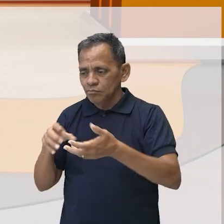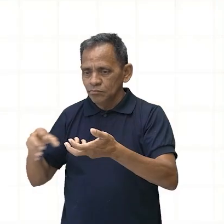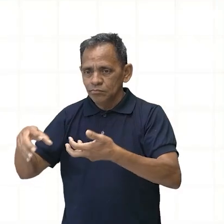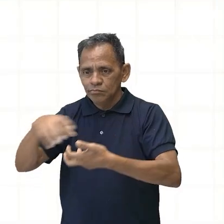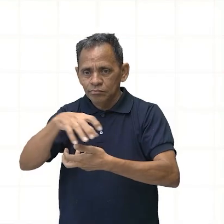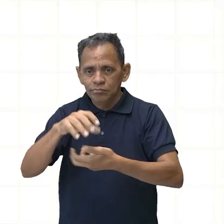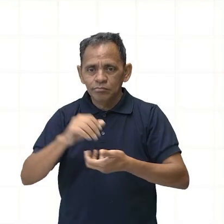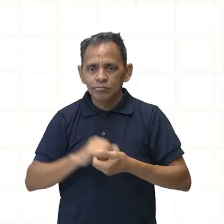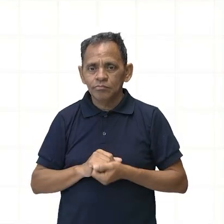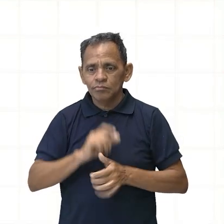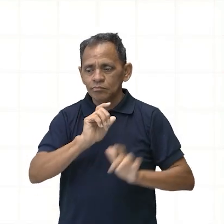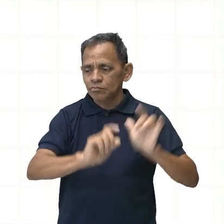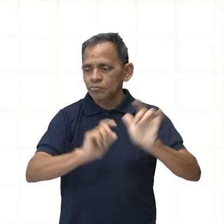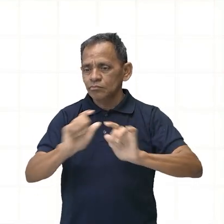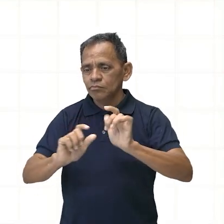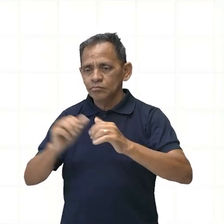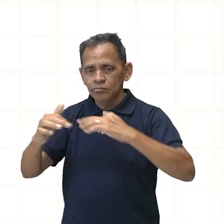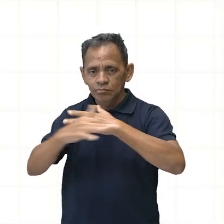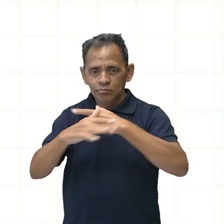aqui comigo.